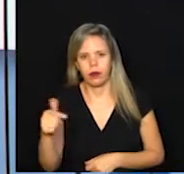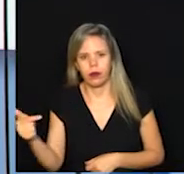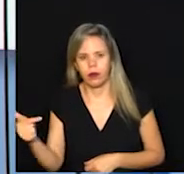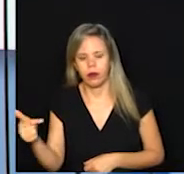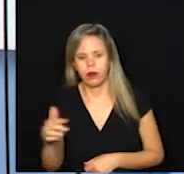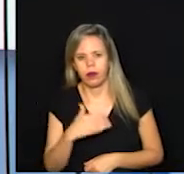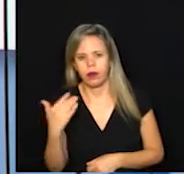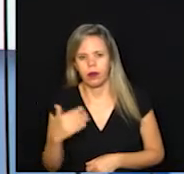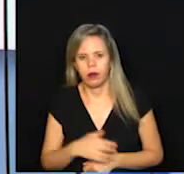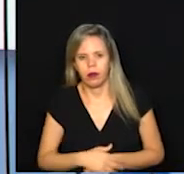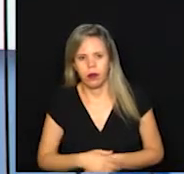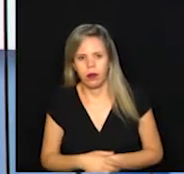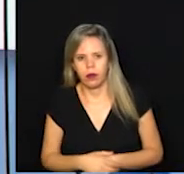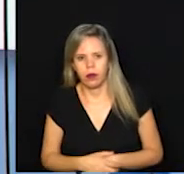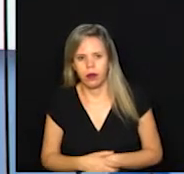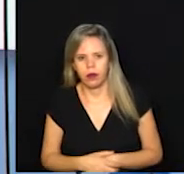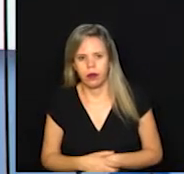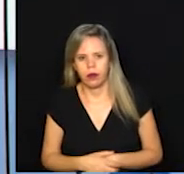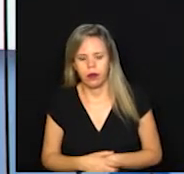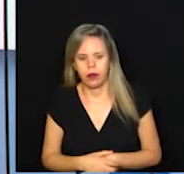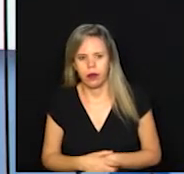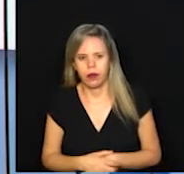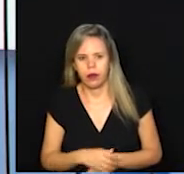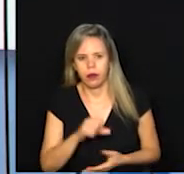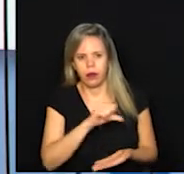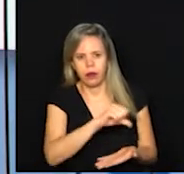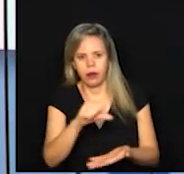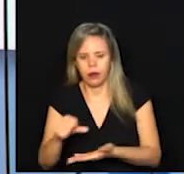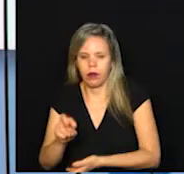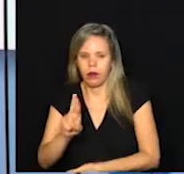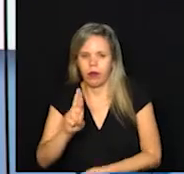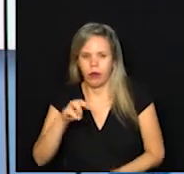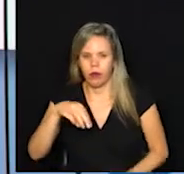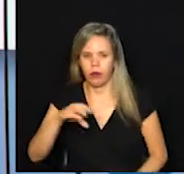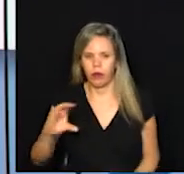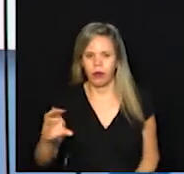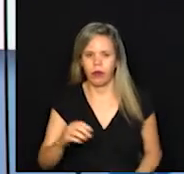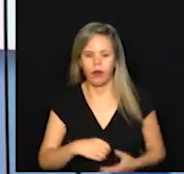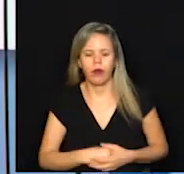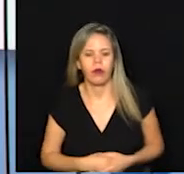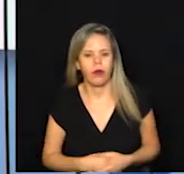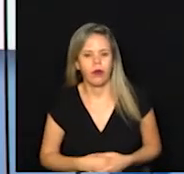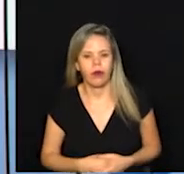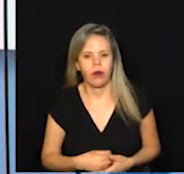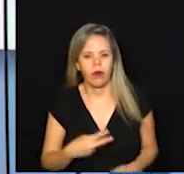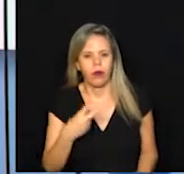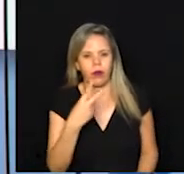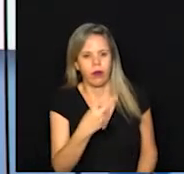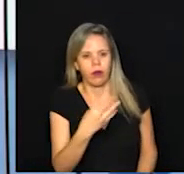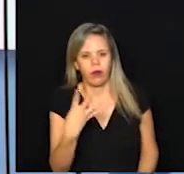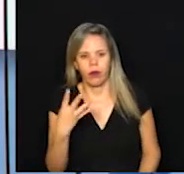95.532 mortes. Agora a gente vai falar da região metropolitana de Campinas. Aqui são